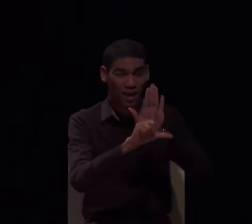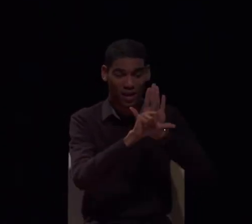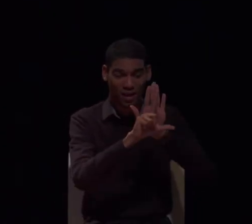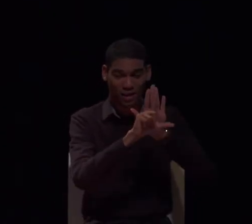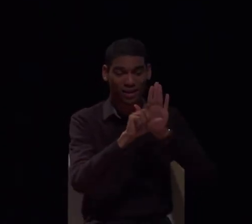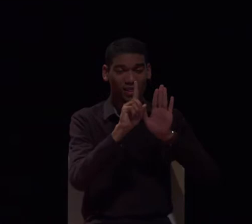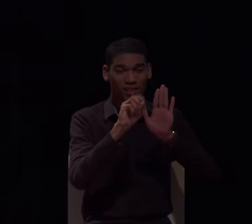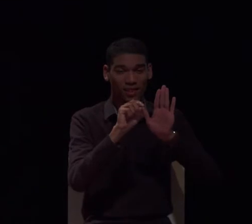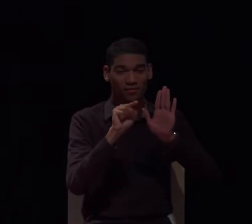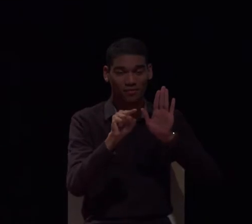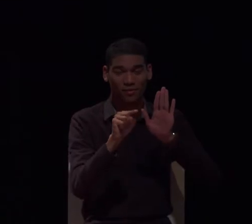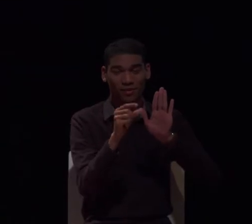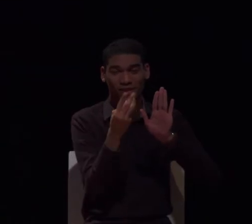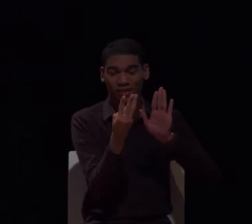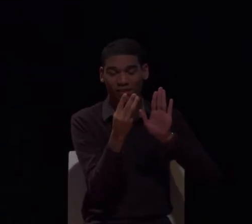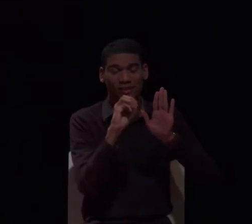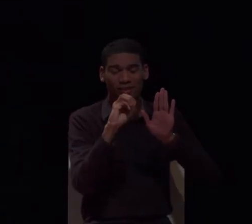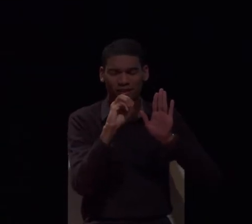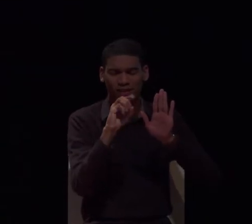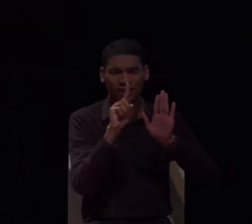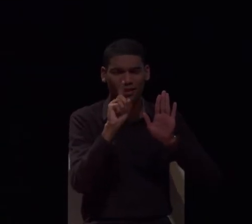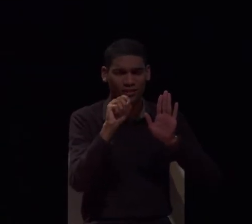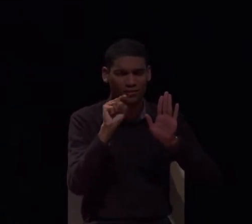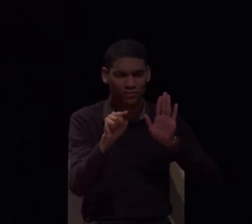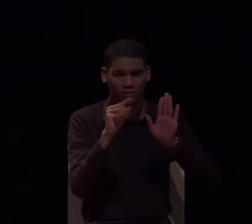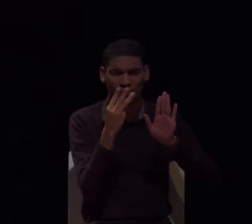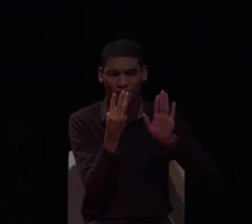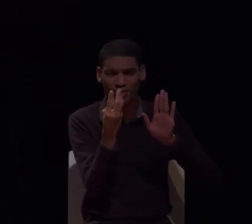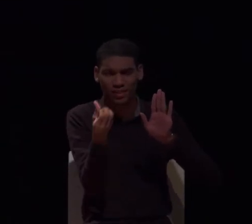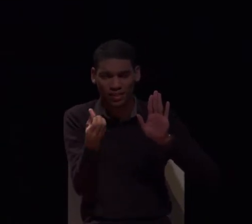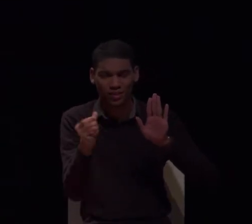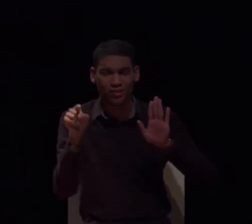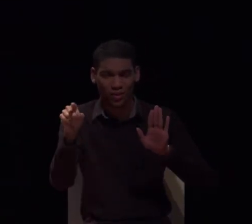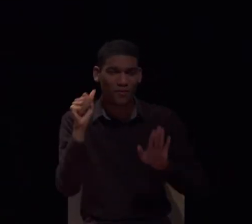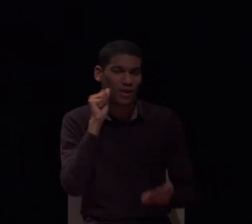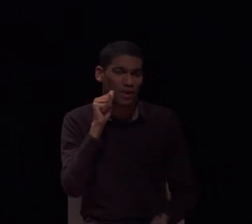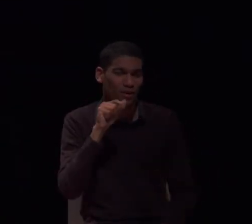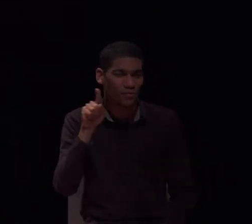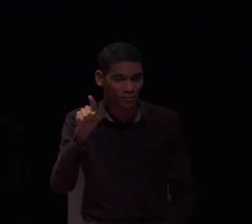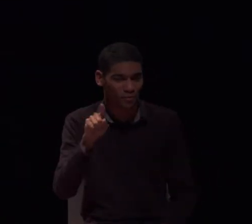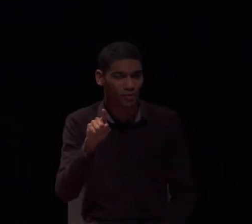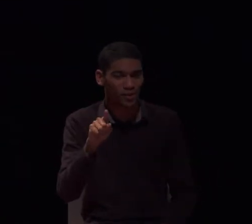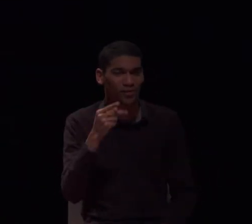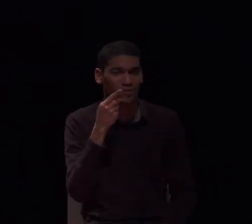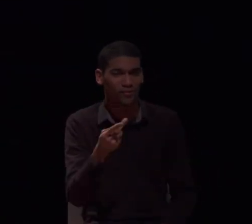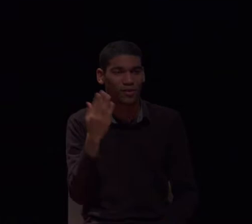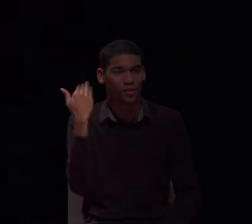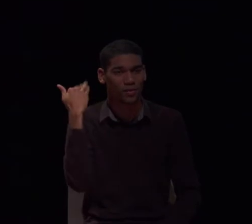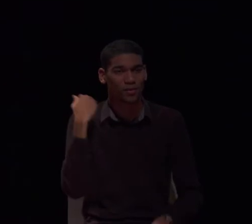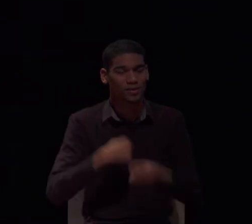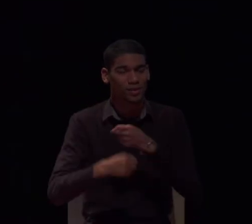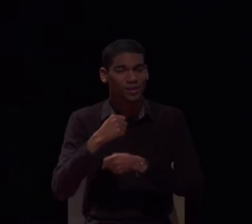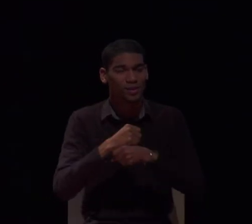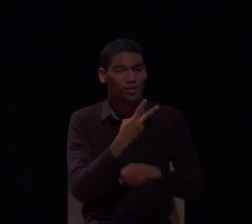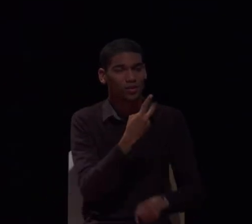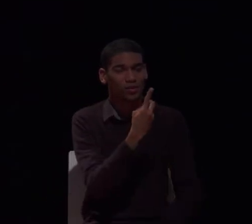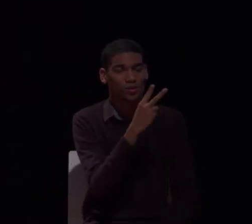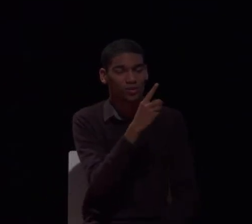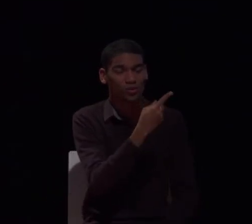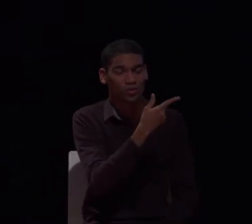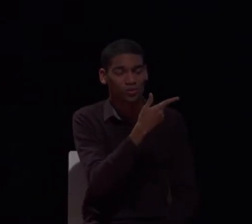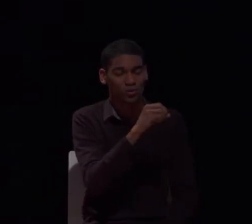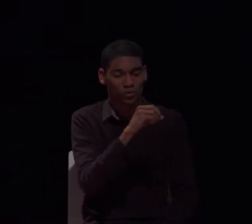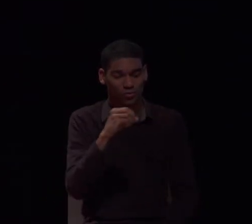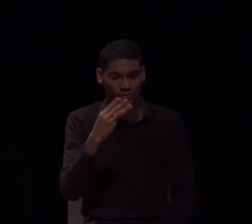639 essa lei que a idéia já citou que é uma lei de 2003 que é uma lei muito importante que é